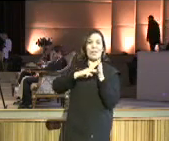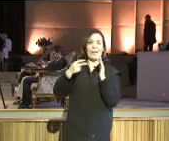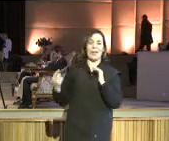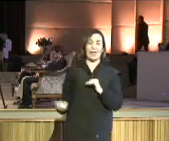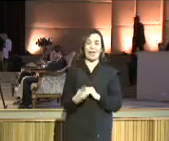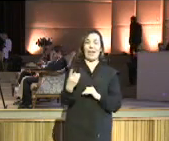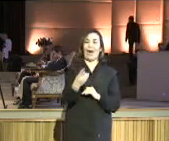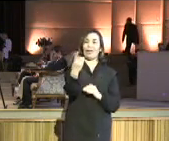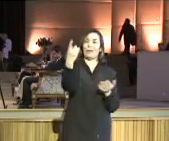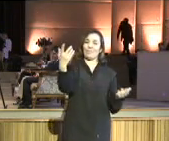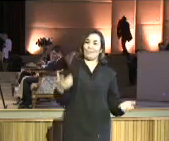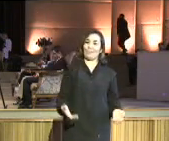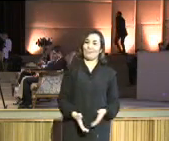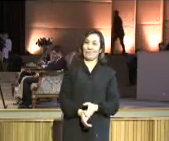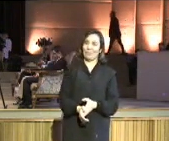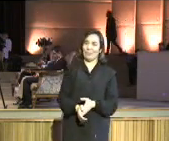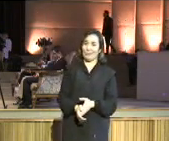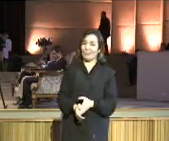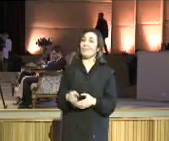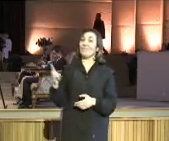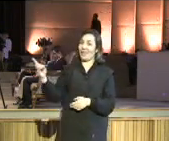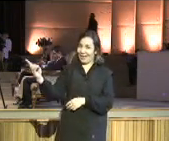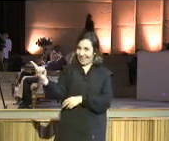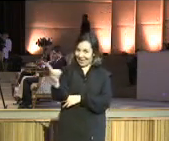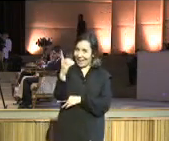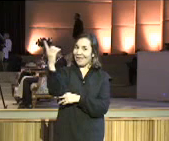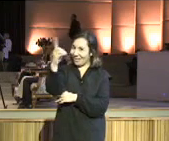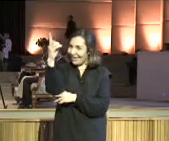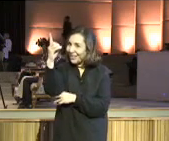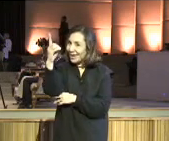Davi levou muito tempo para entender algumas coisas.